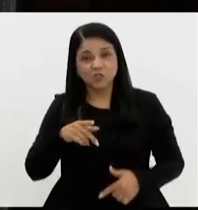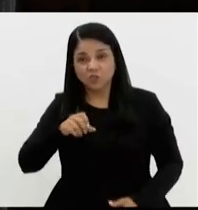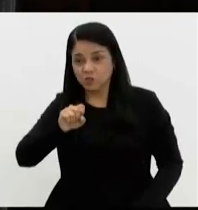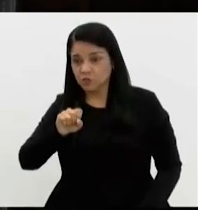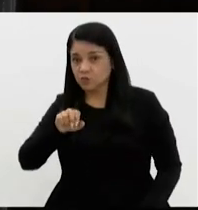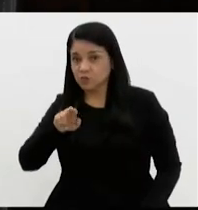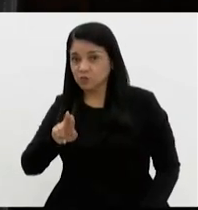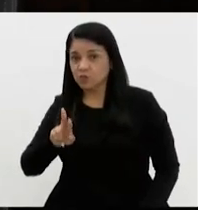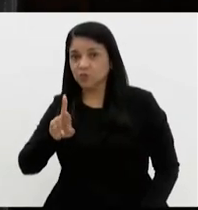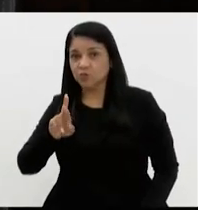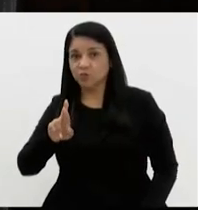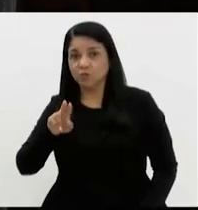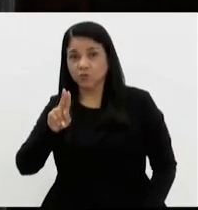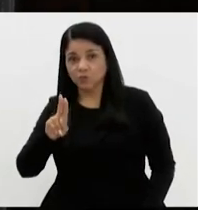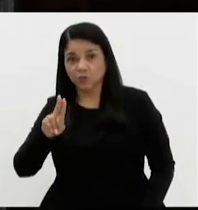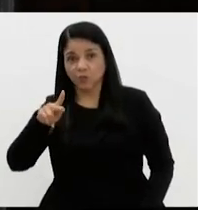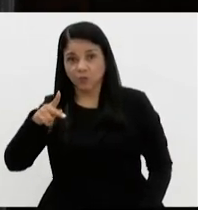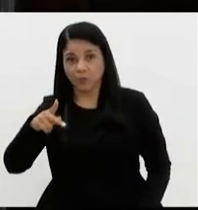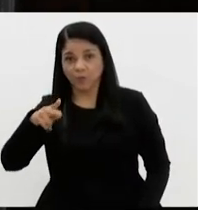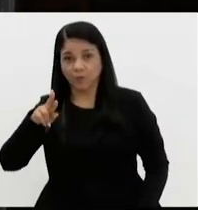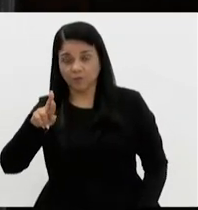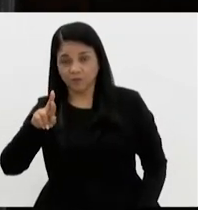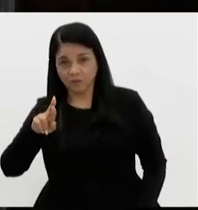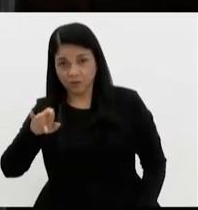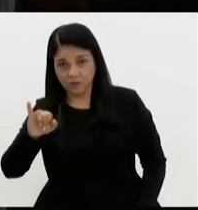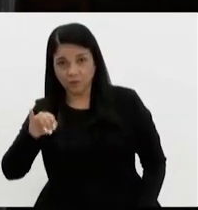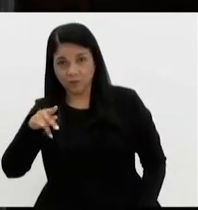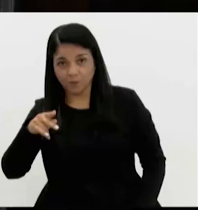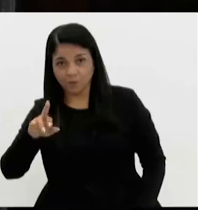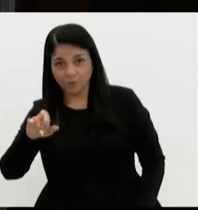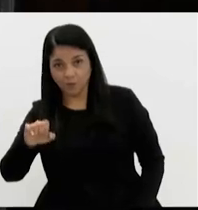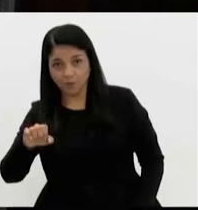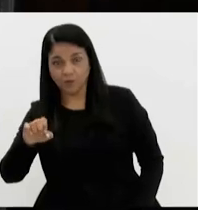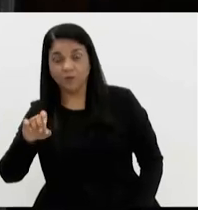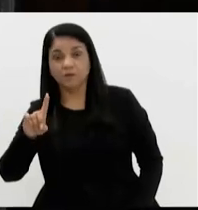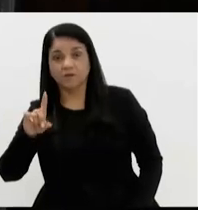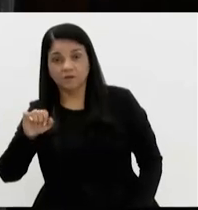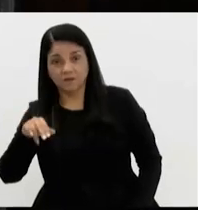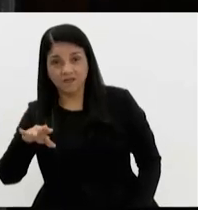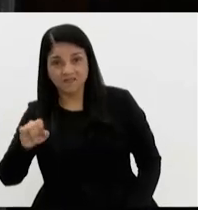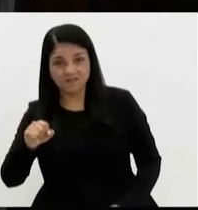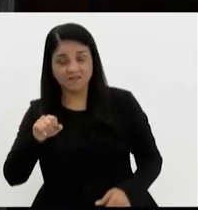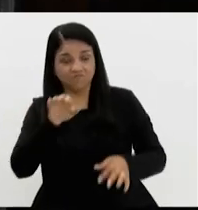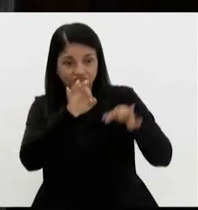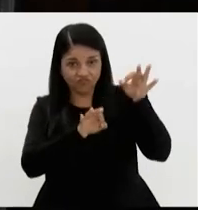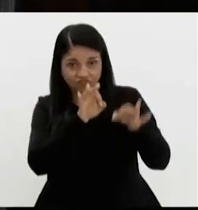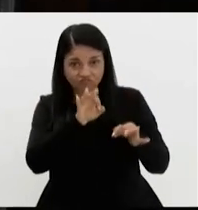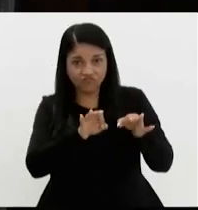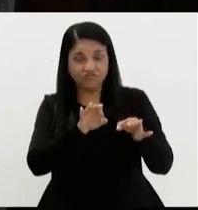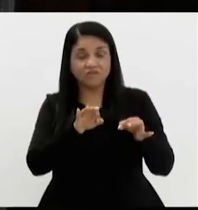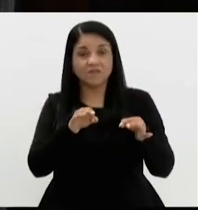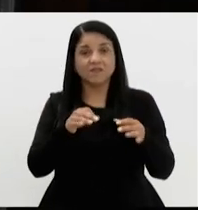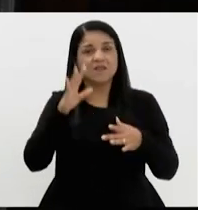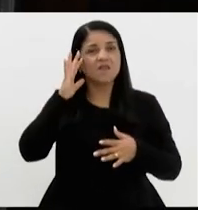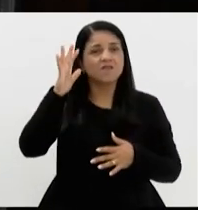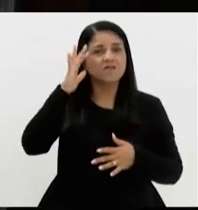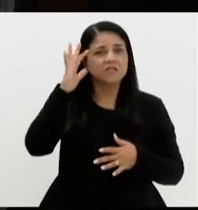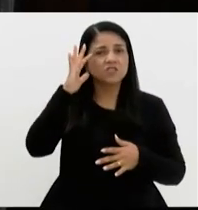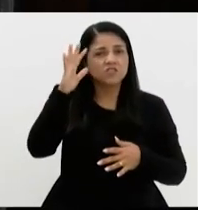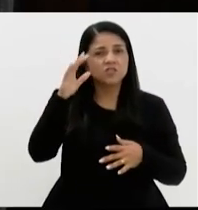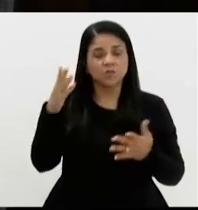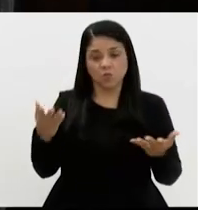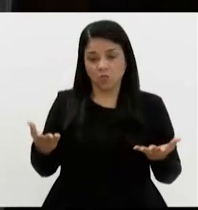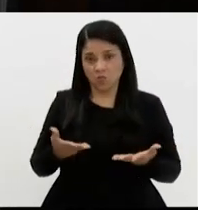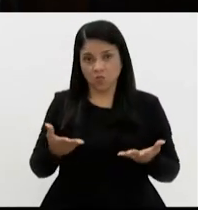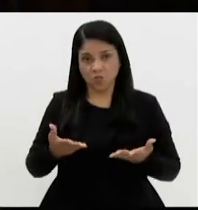faz refletir o hoje o agora pra sociedade civil por isso que é